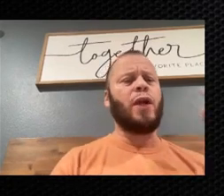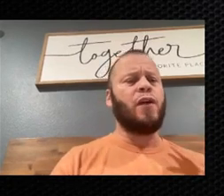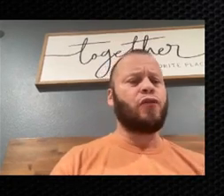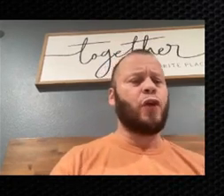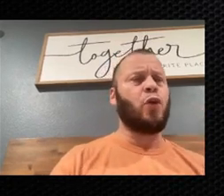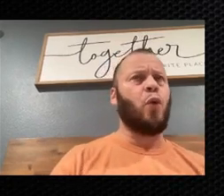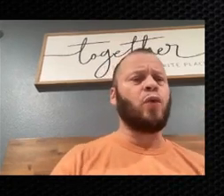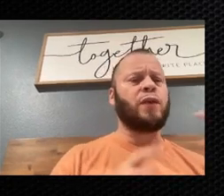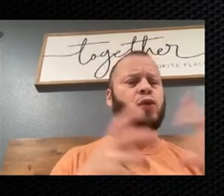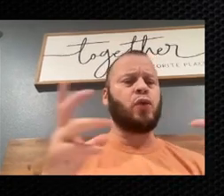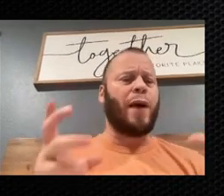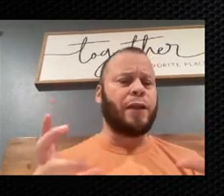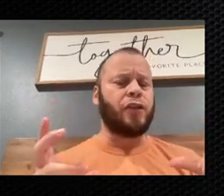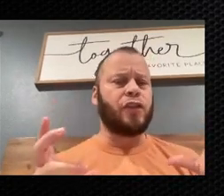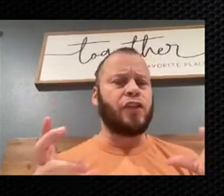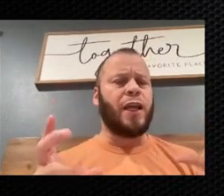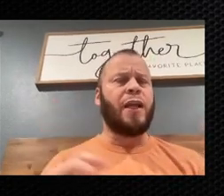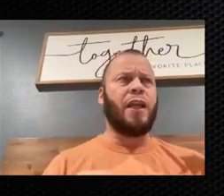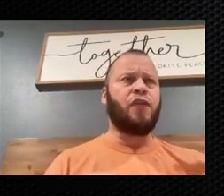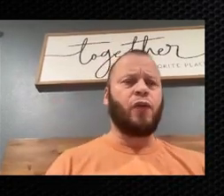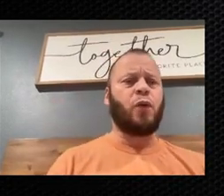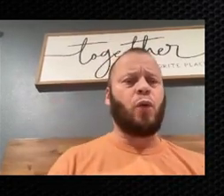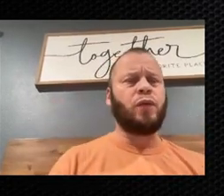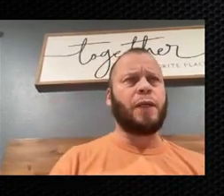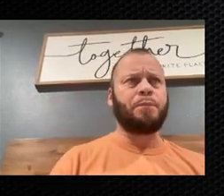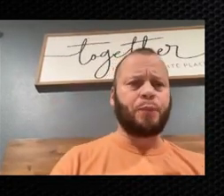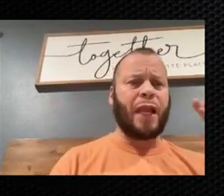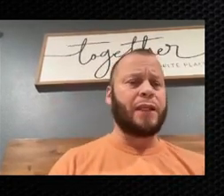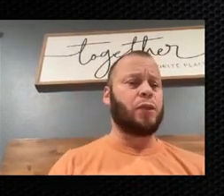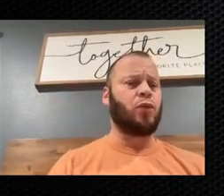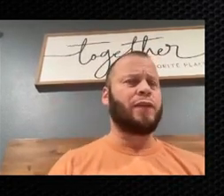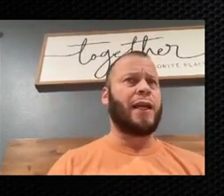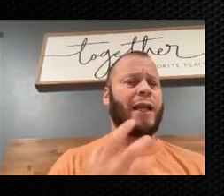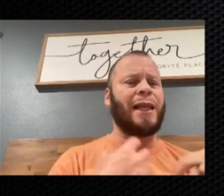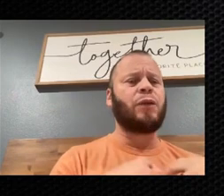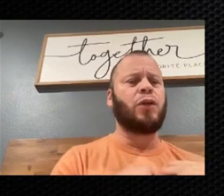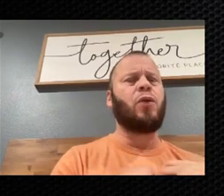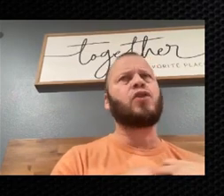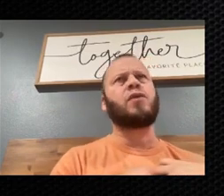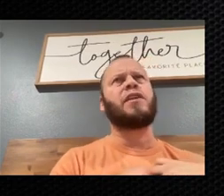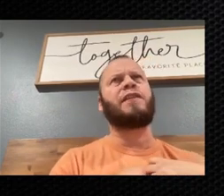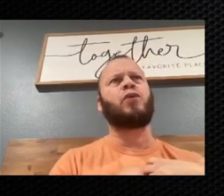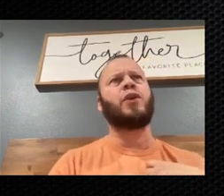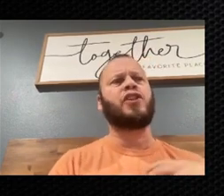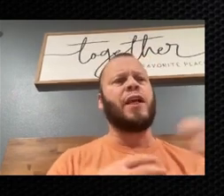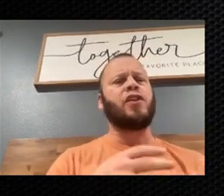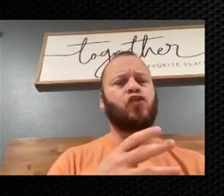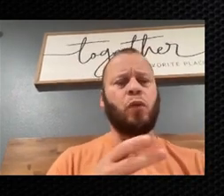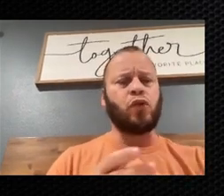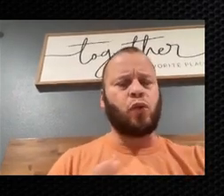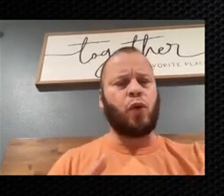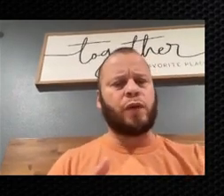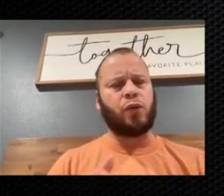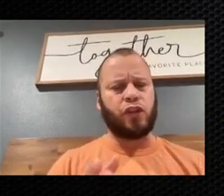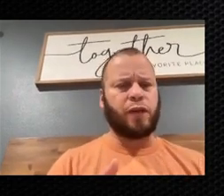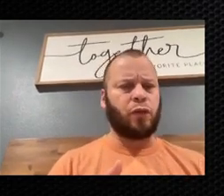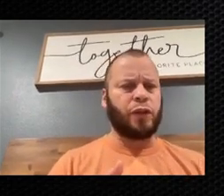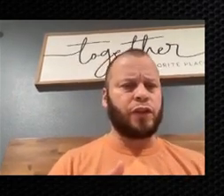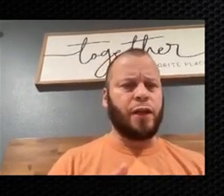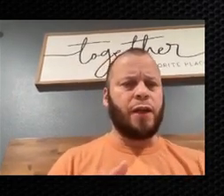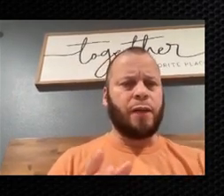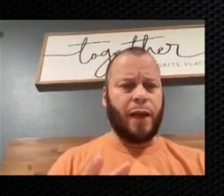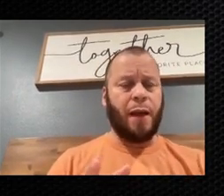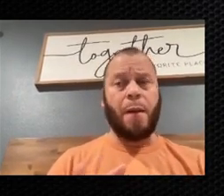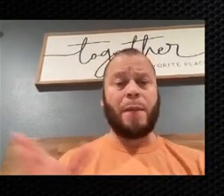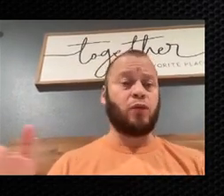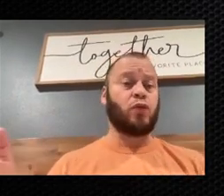o Lula foi contra os globalistas e foi contra a questão do a entrega claro que nós conservadores somos contra os